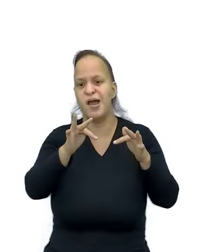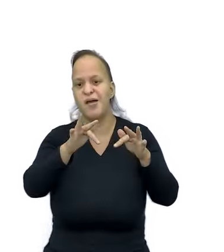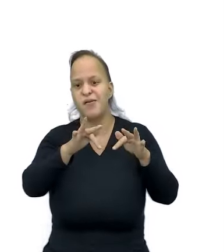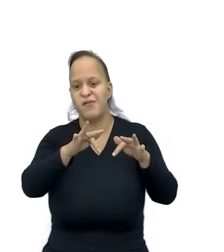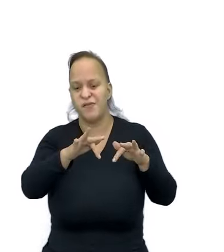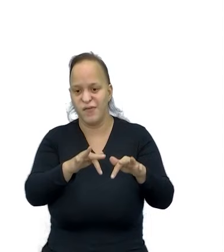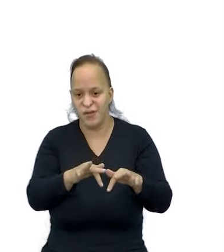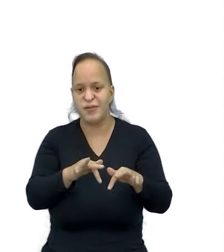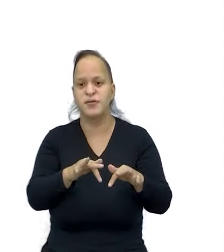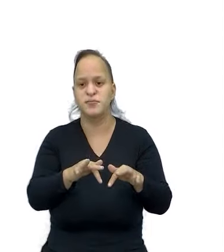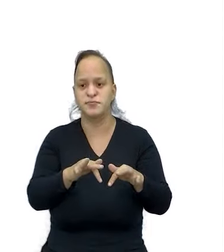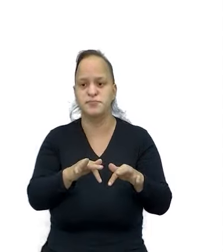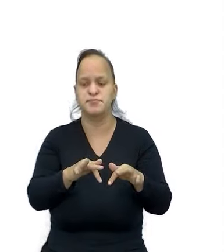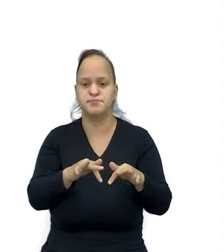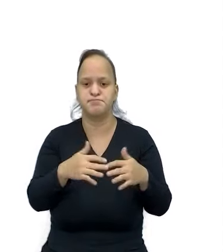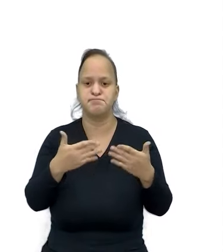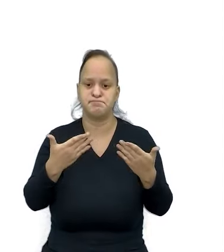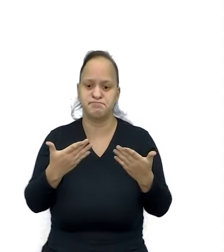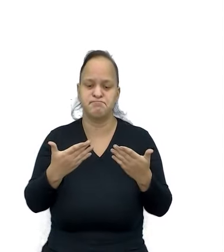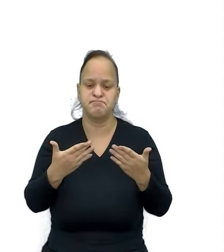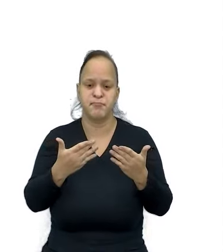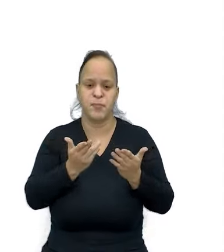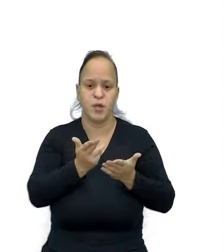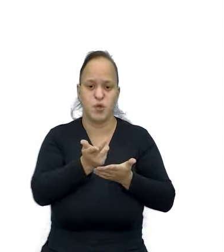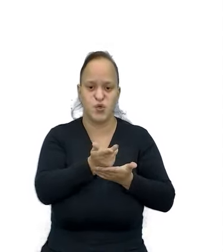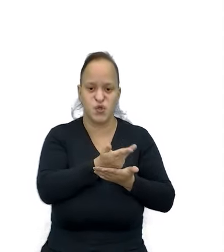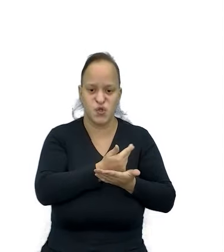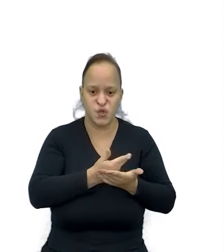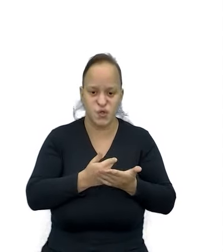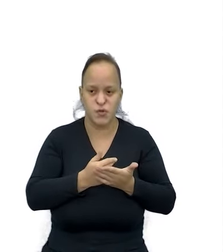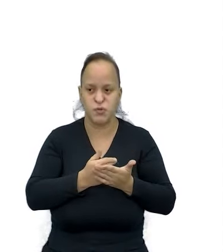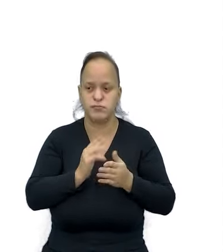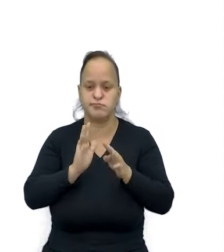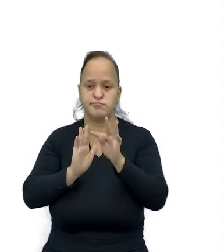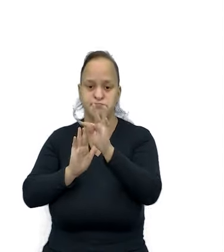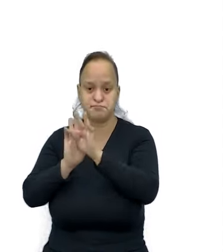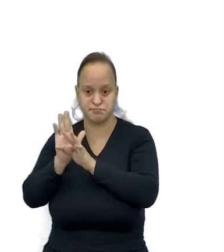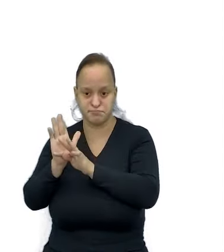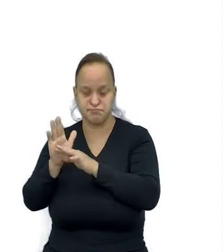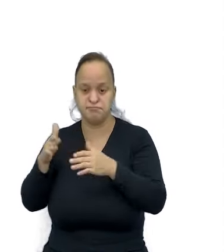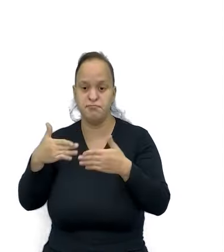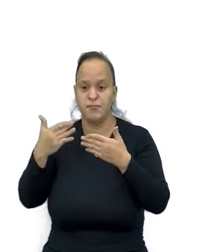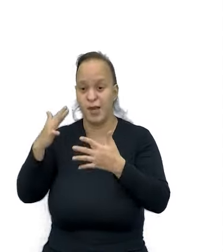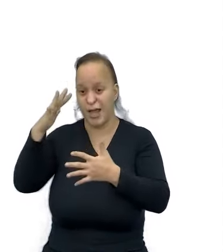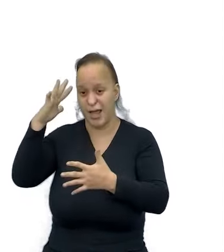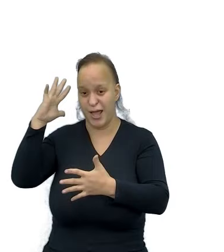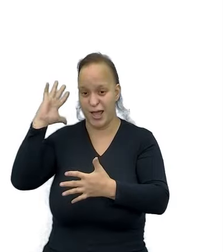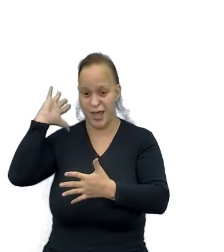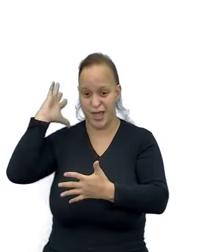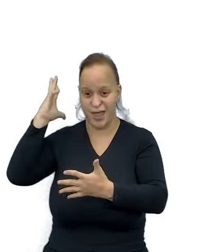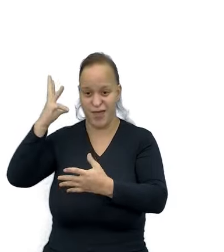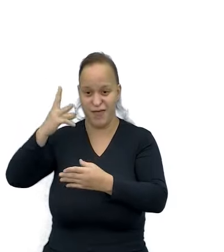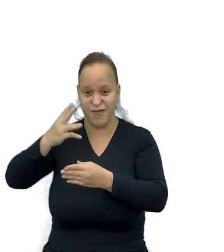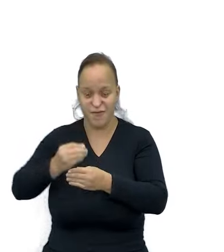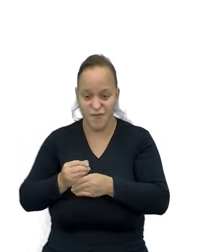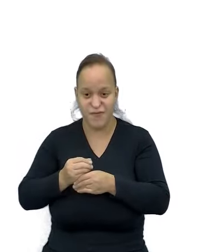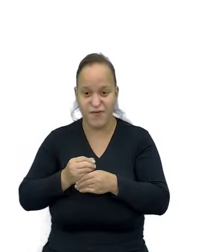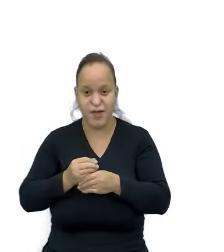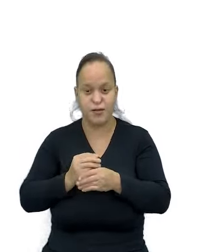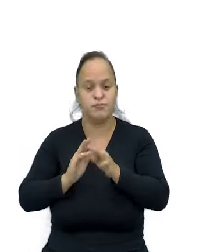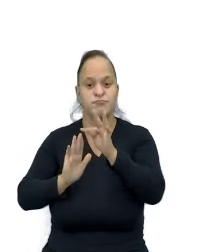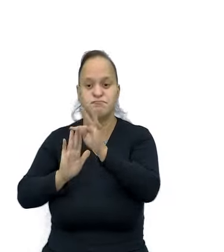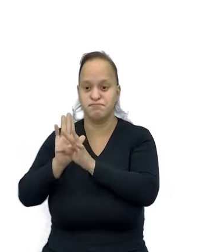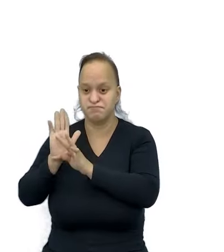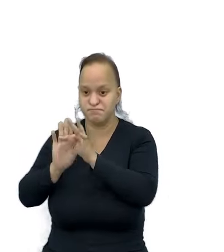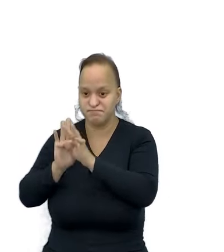né? Trabalhando também outros gêneros textuais. E aqui fica a nossa habilidade, que é, então, revisar e editar o texto produzido,